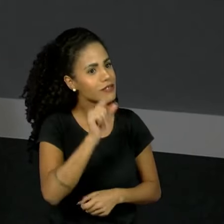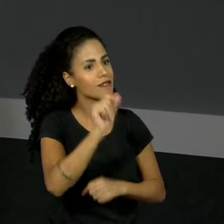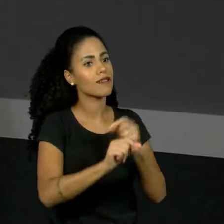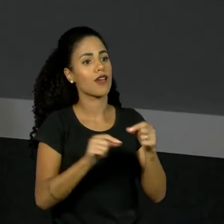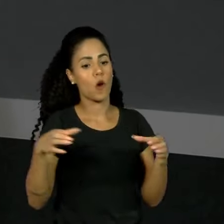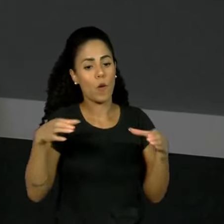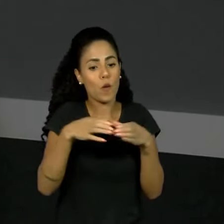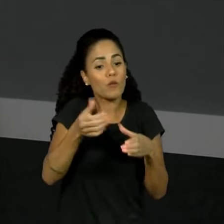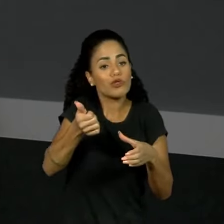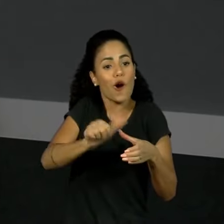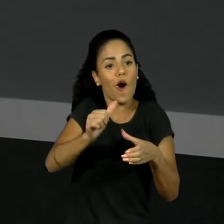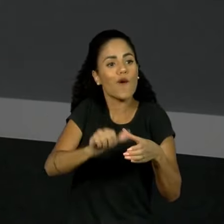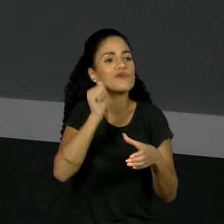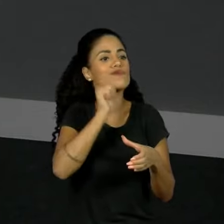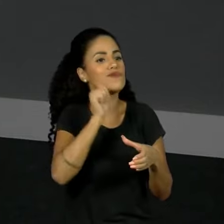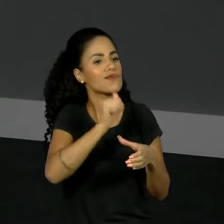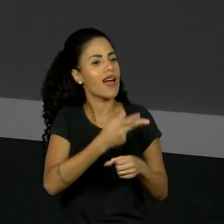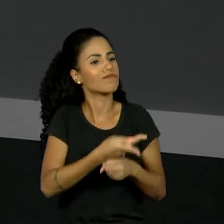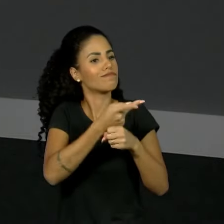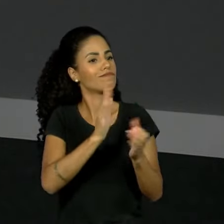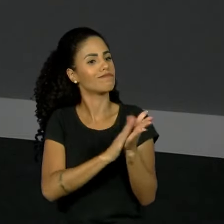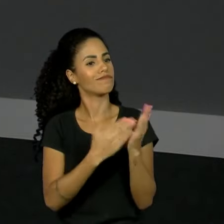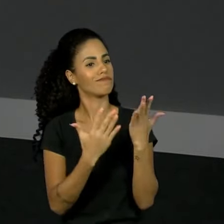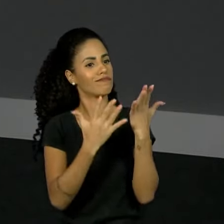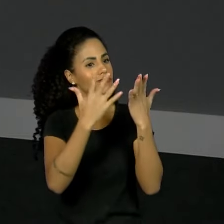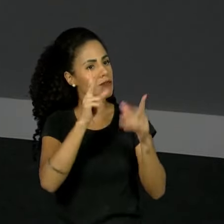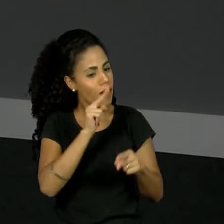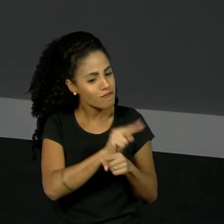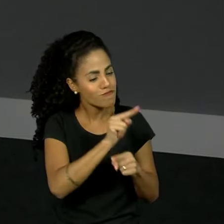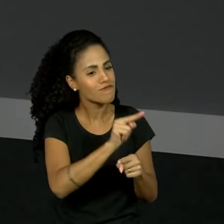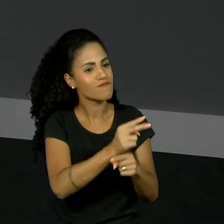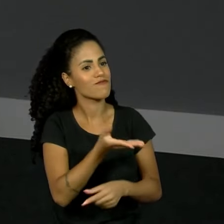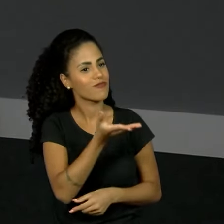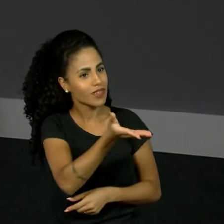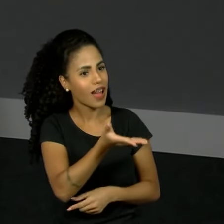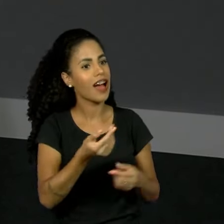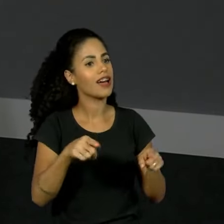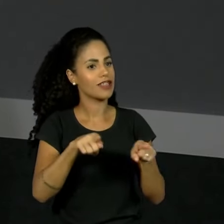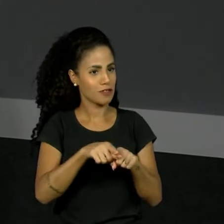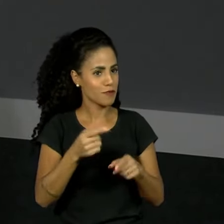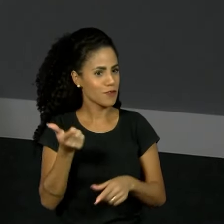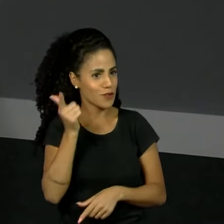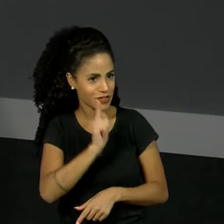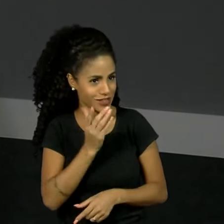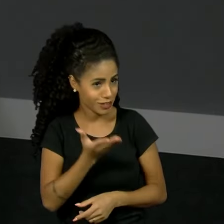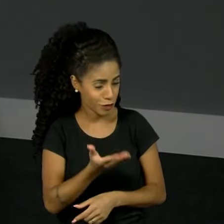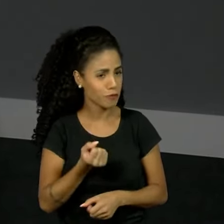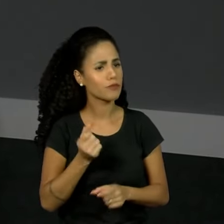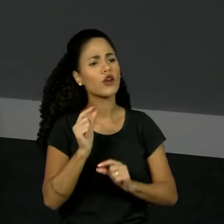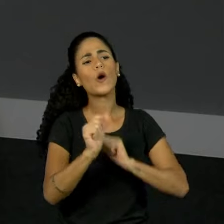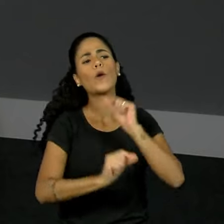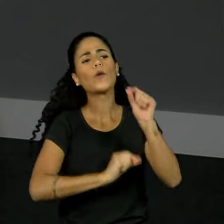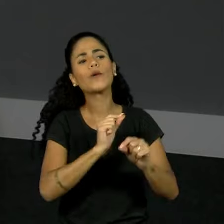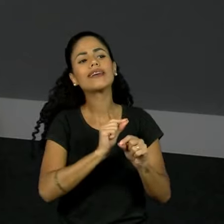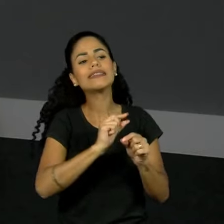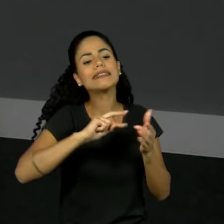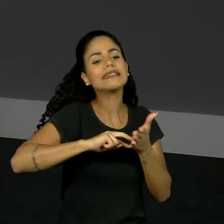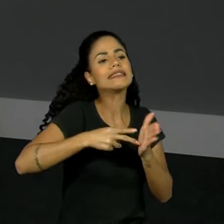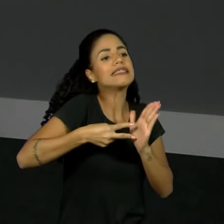11 mulheres no mundo destacada pela conservação, pela Disney Conservation Fund. O que significa